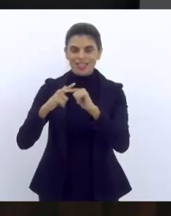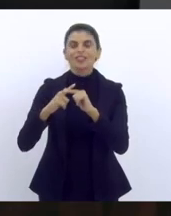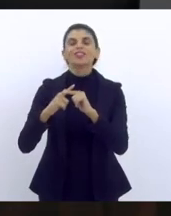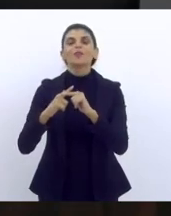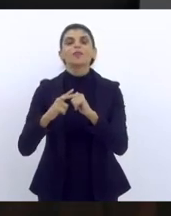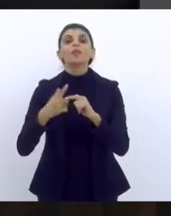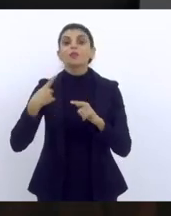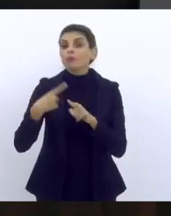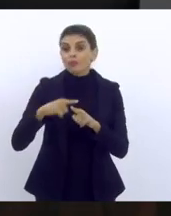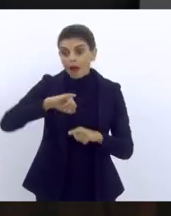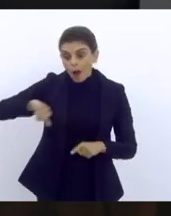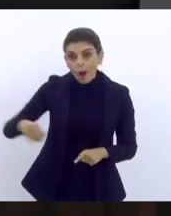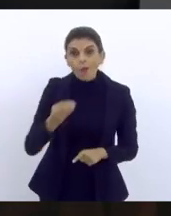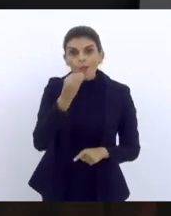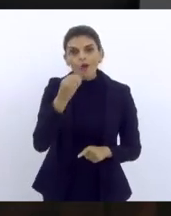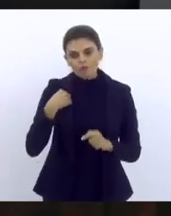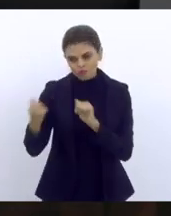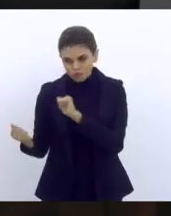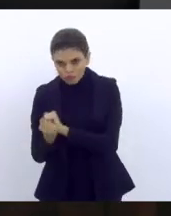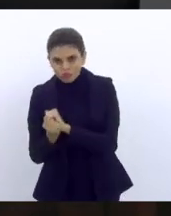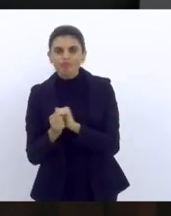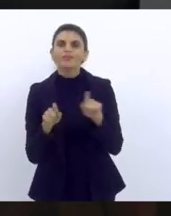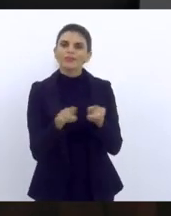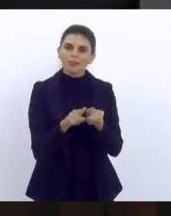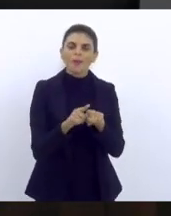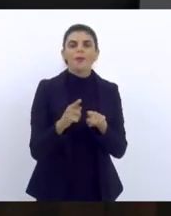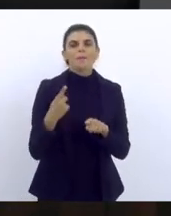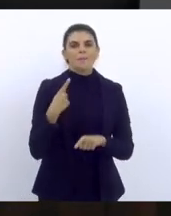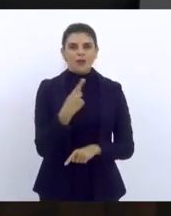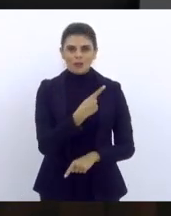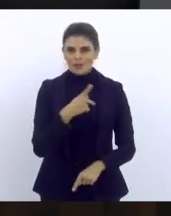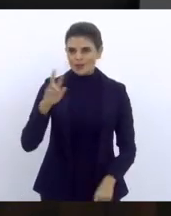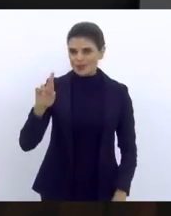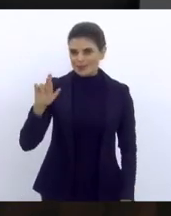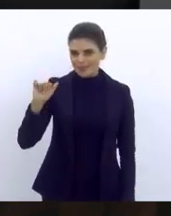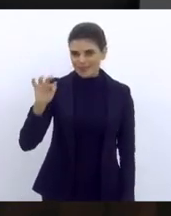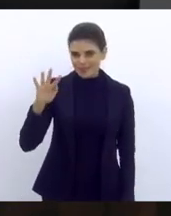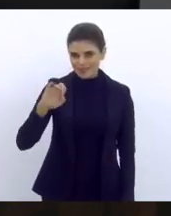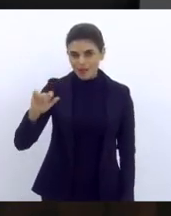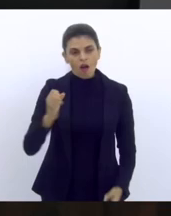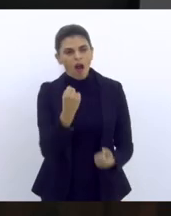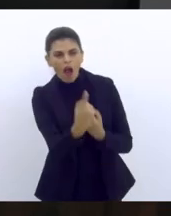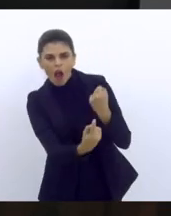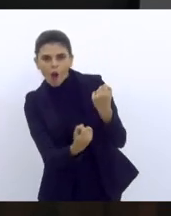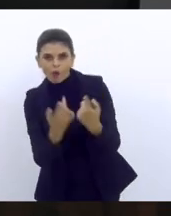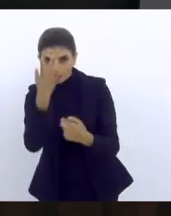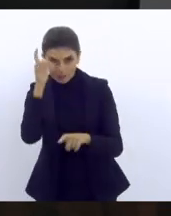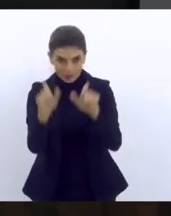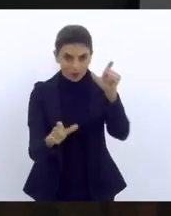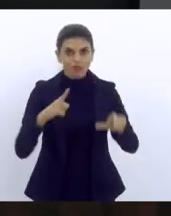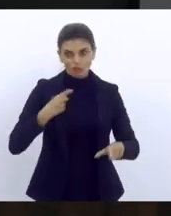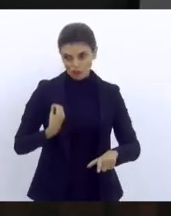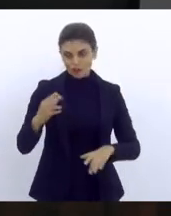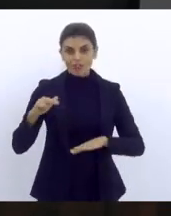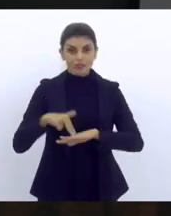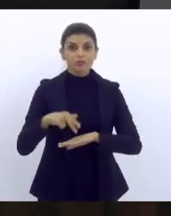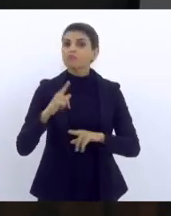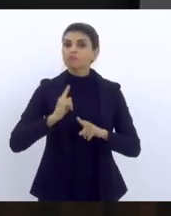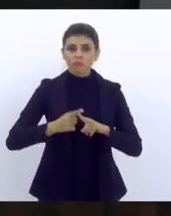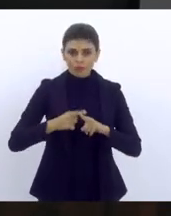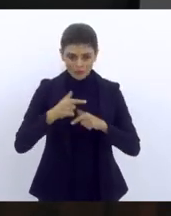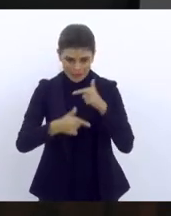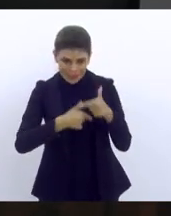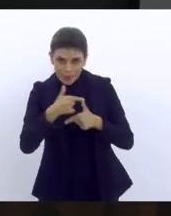tivemos o prazer de trabalhar junto, tanto eu quanto o pastor Rafael e alguns aqui que se fazem presente, porque esse trabalho